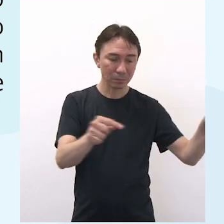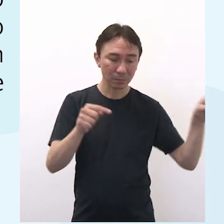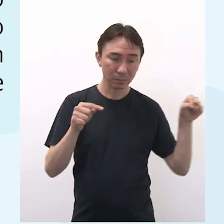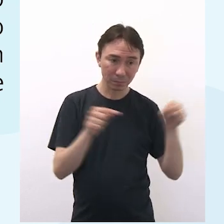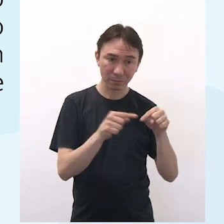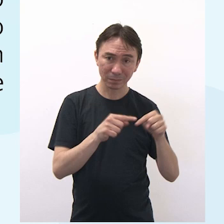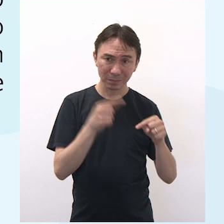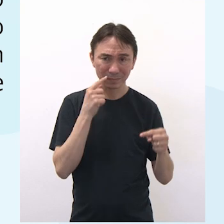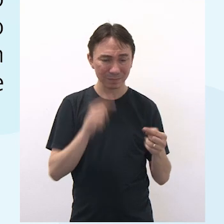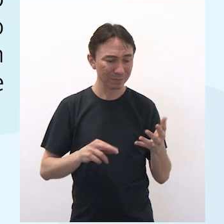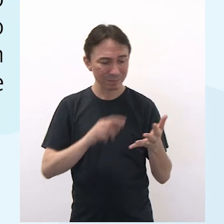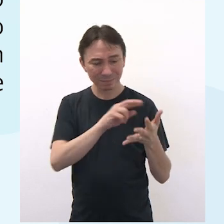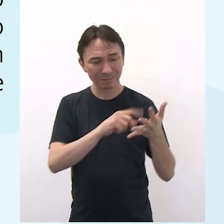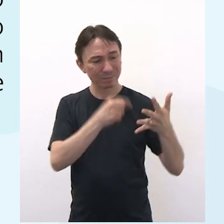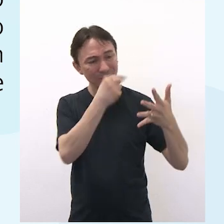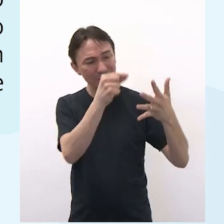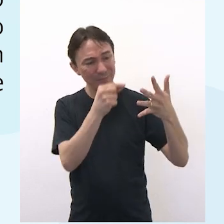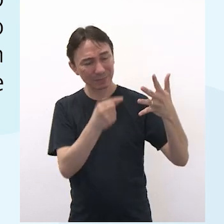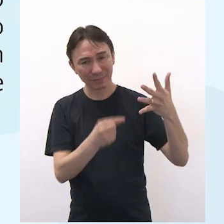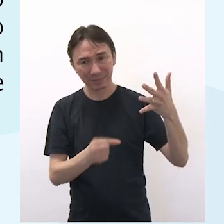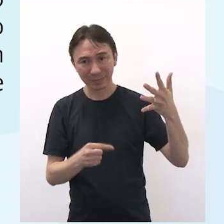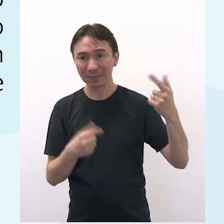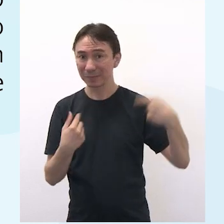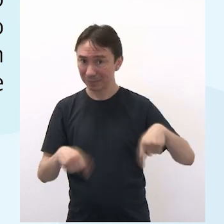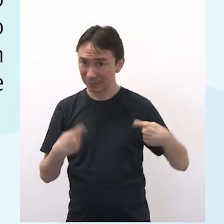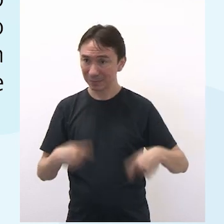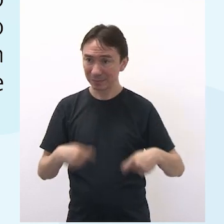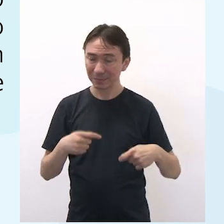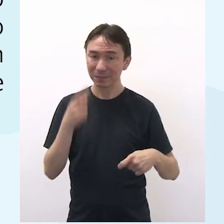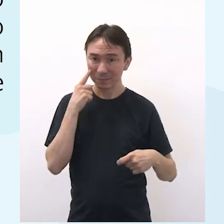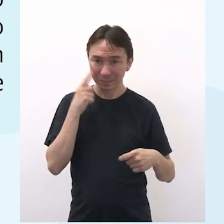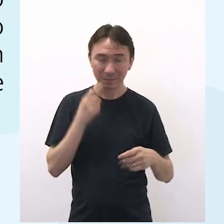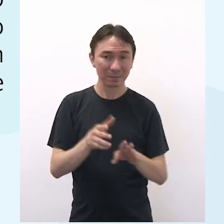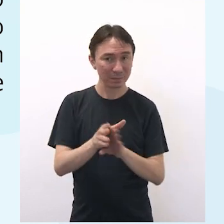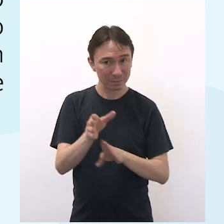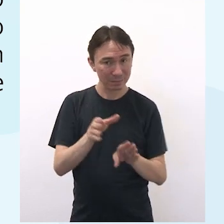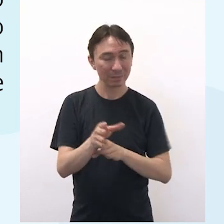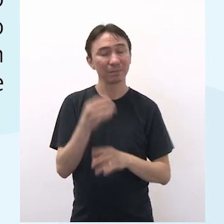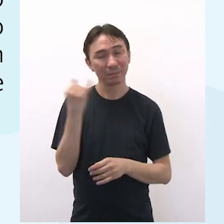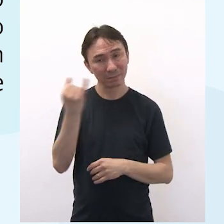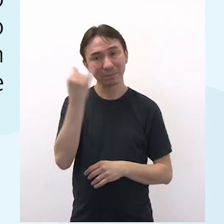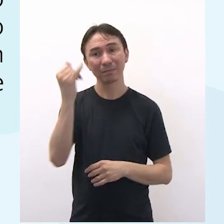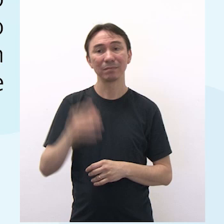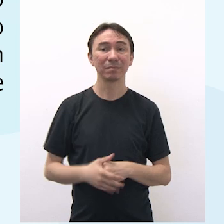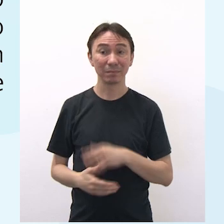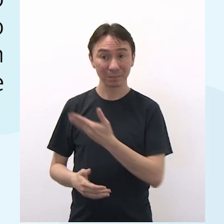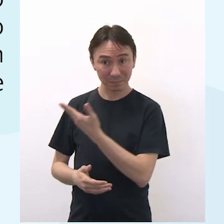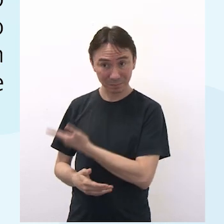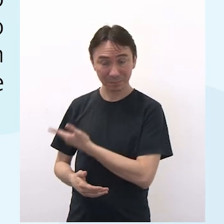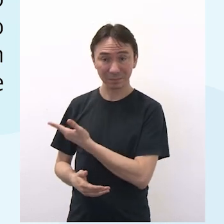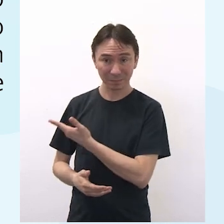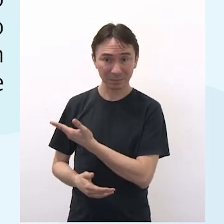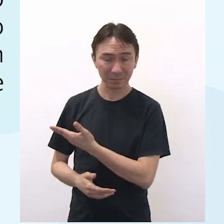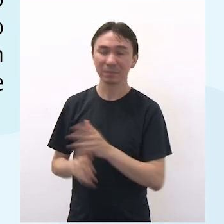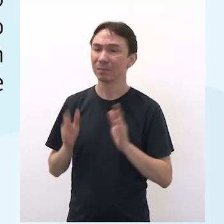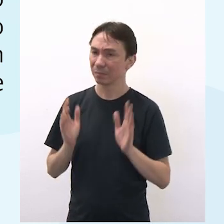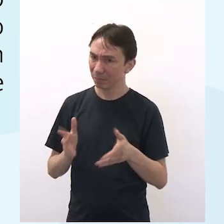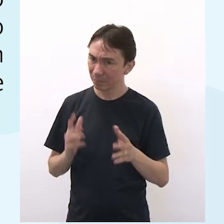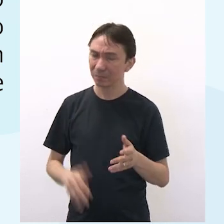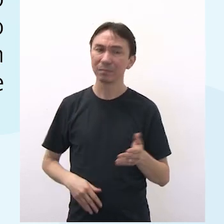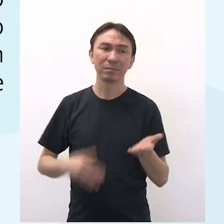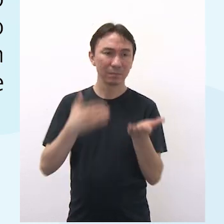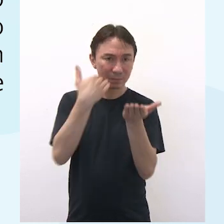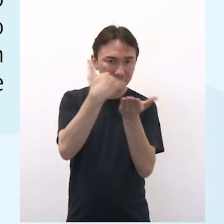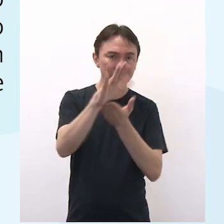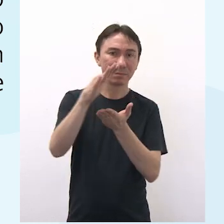esse material, né, já foi enviado, né, na primeira vez que nós fizemos a formação aqui de Conselho de